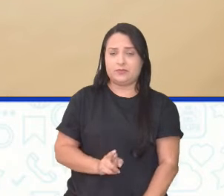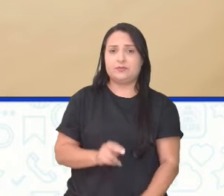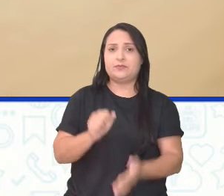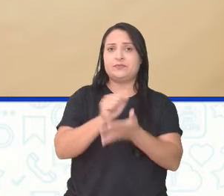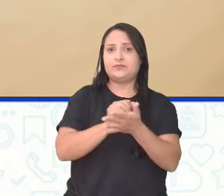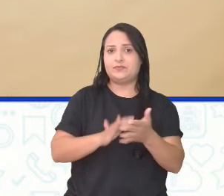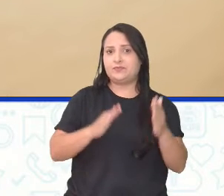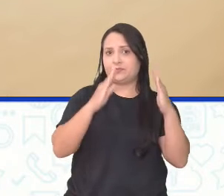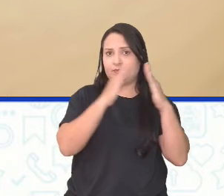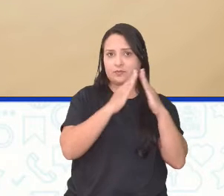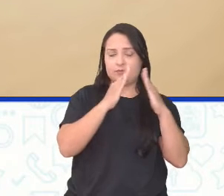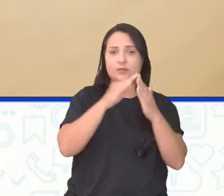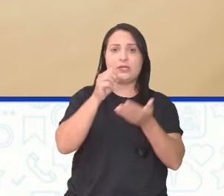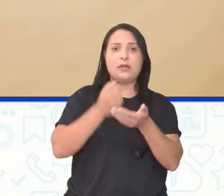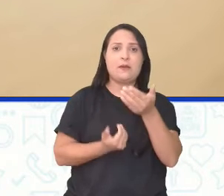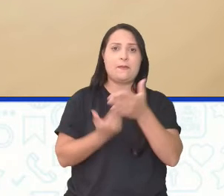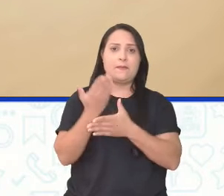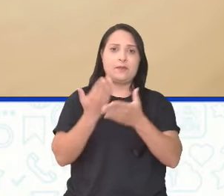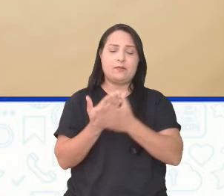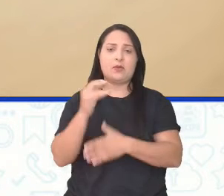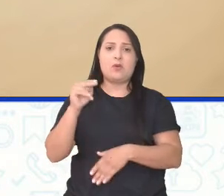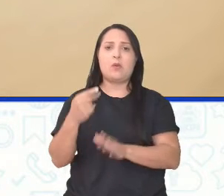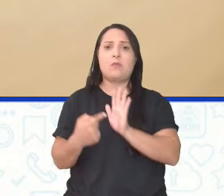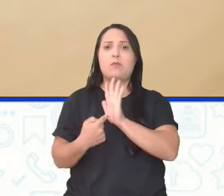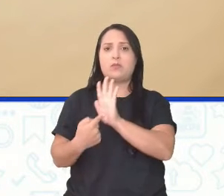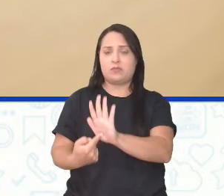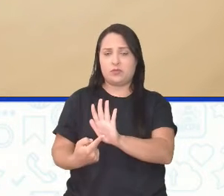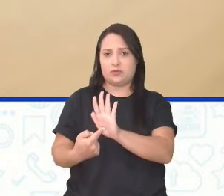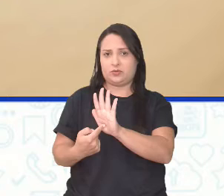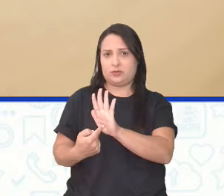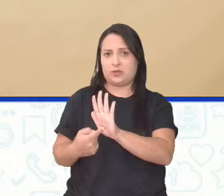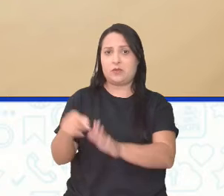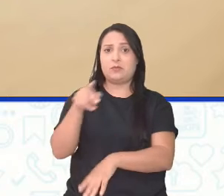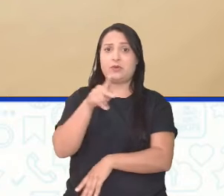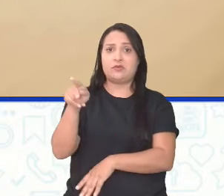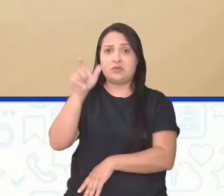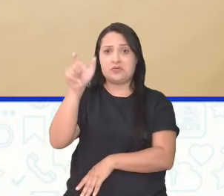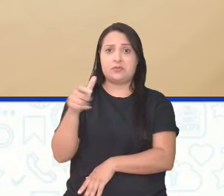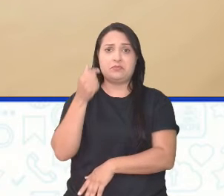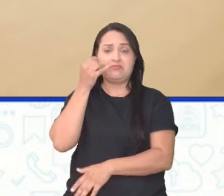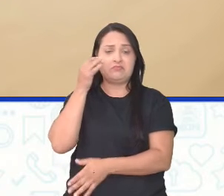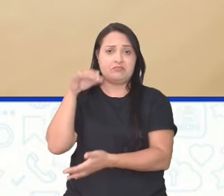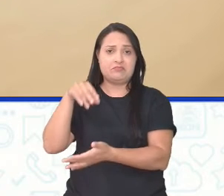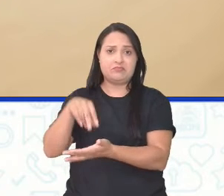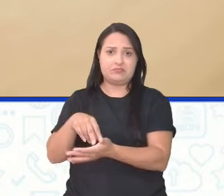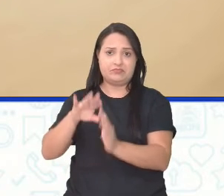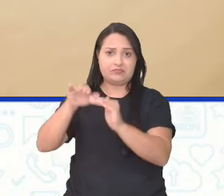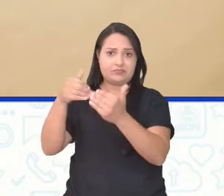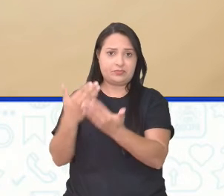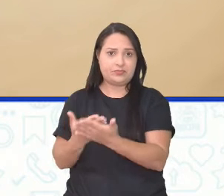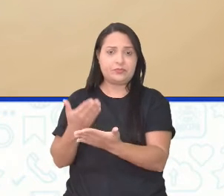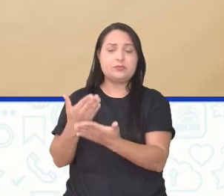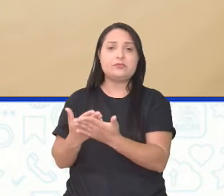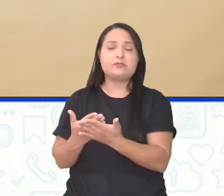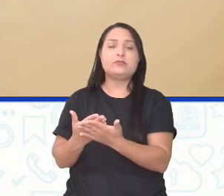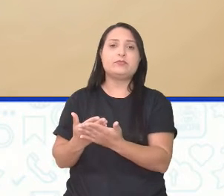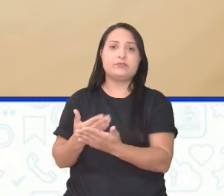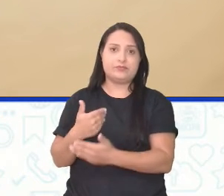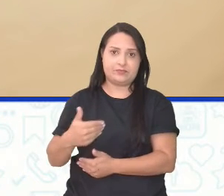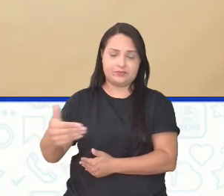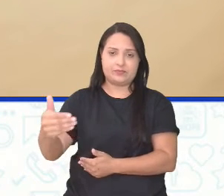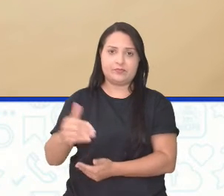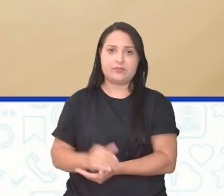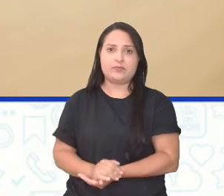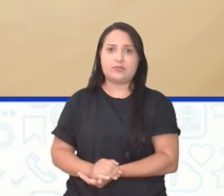casa, tá certo? Imprimir ou mostrar digitalmente para sua professora, para o seu professor da sua escola regular. Então,